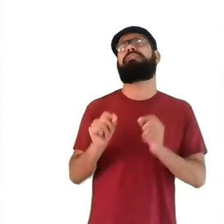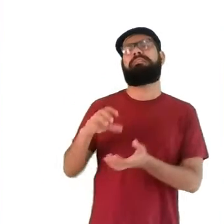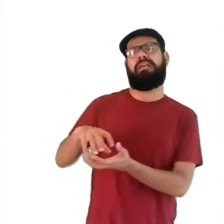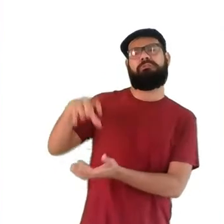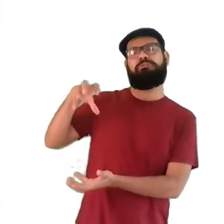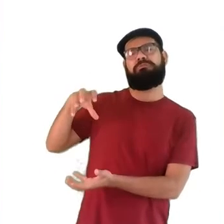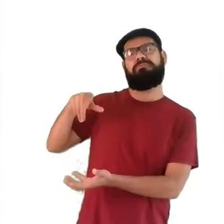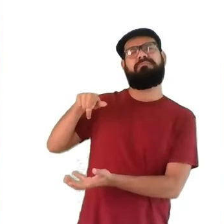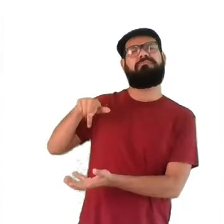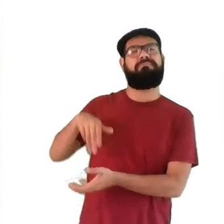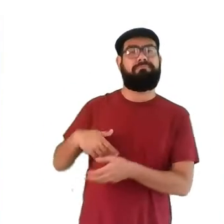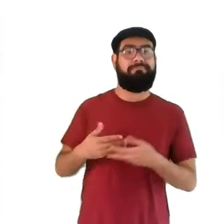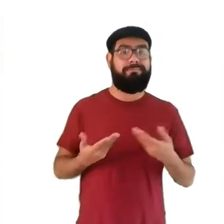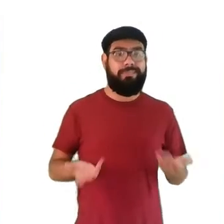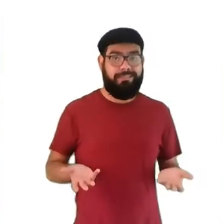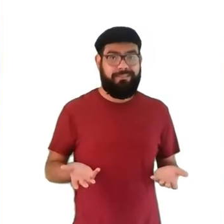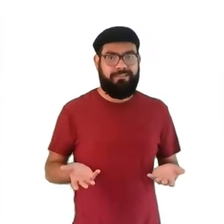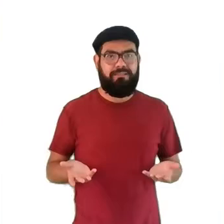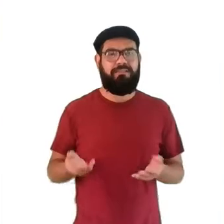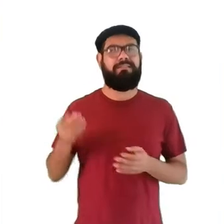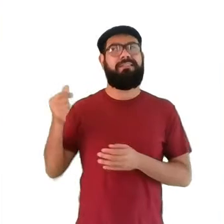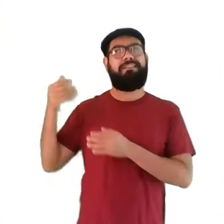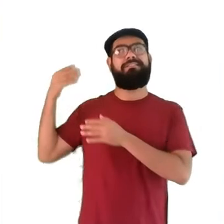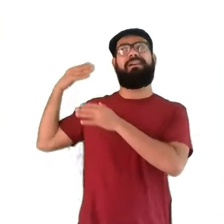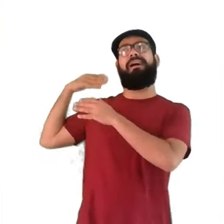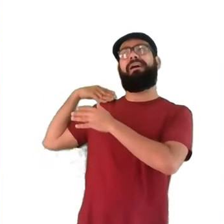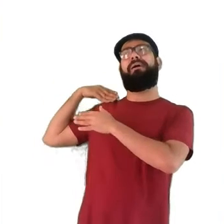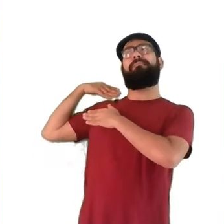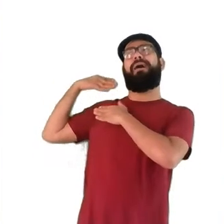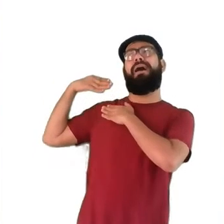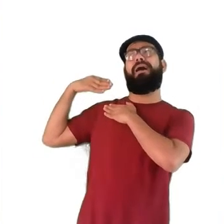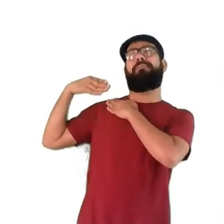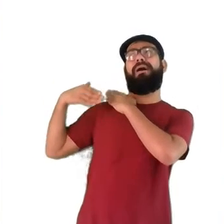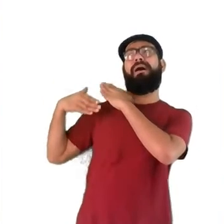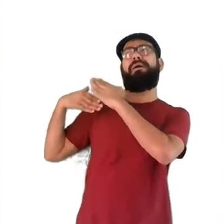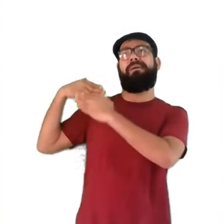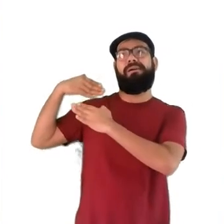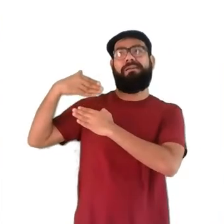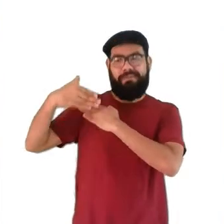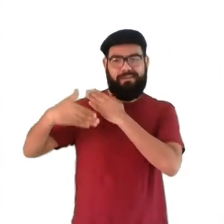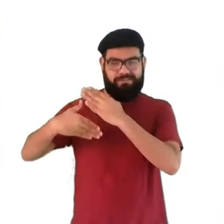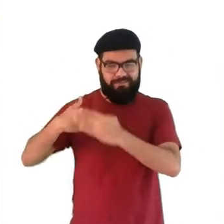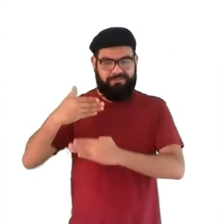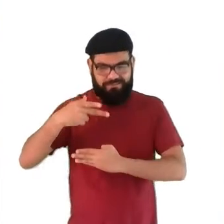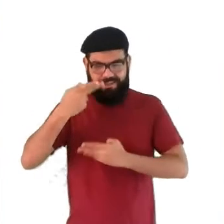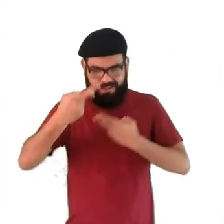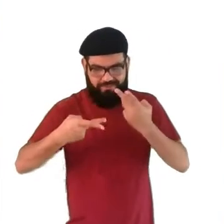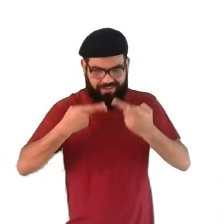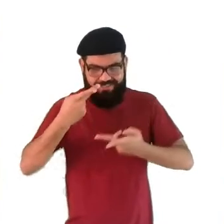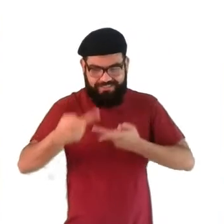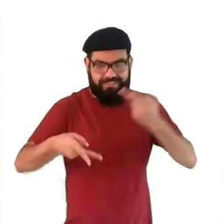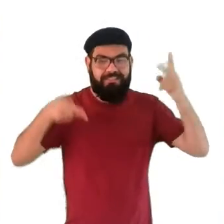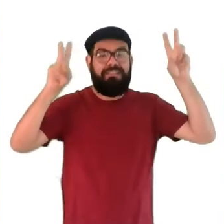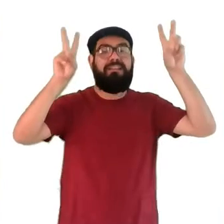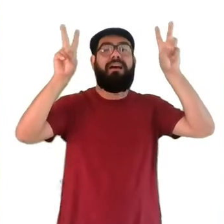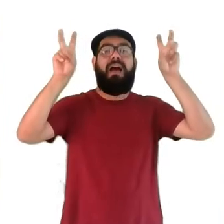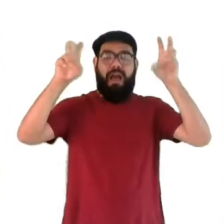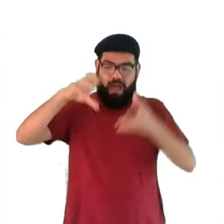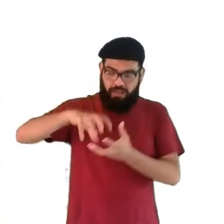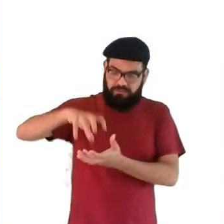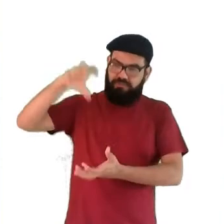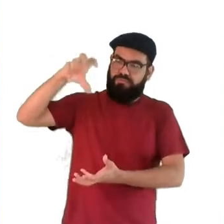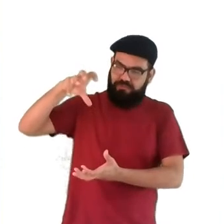início, nós estamos falando que adulto é uma das fases da nossa vida. Nós vimos que nós temos a